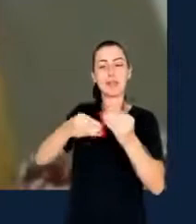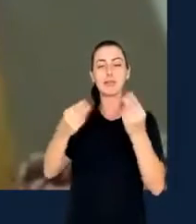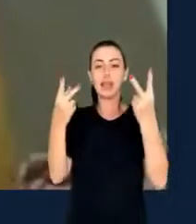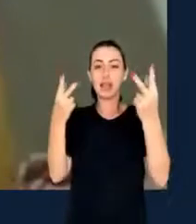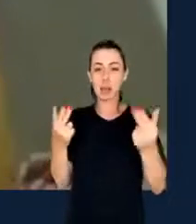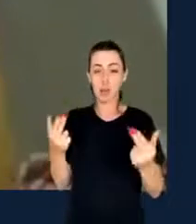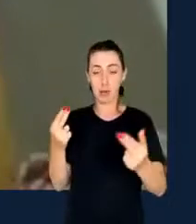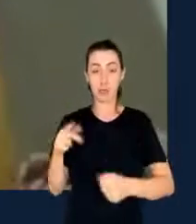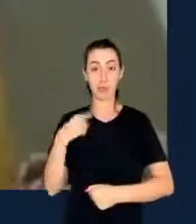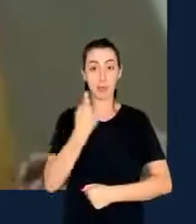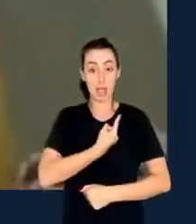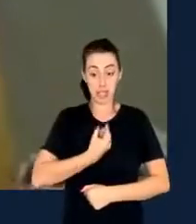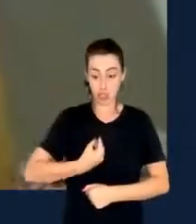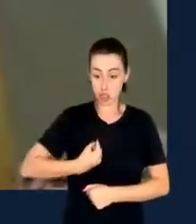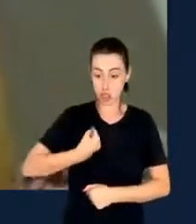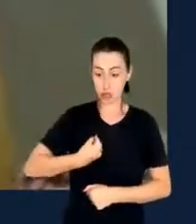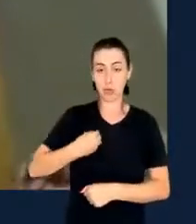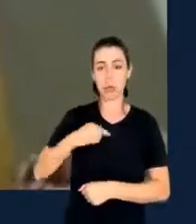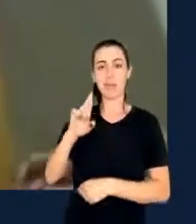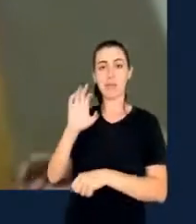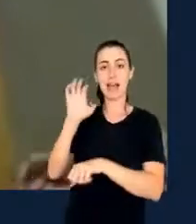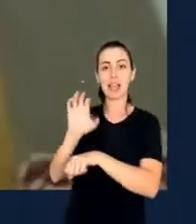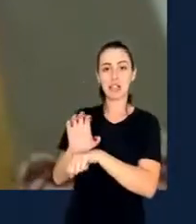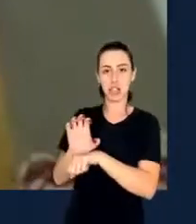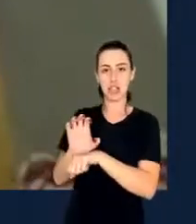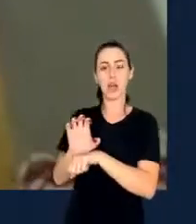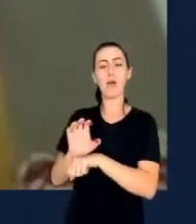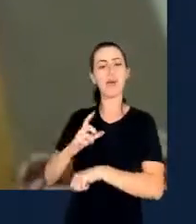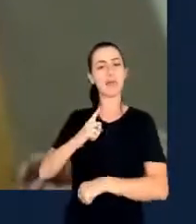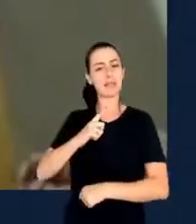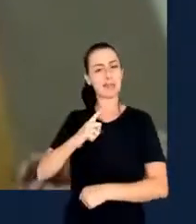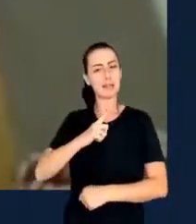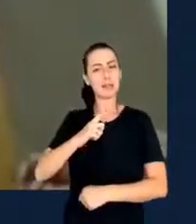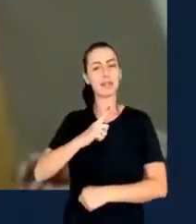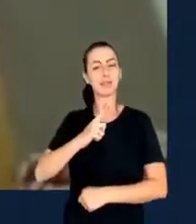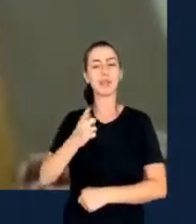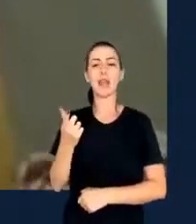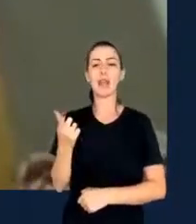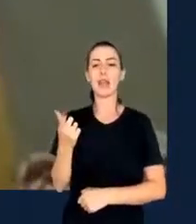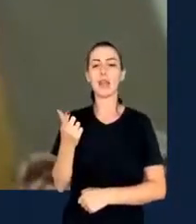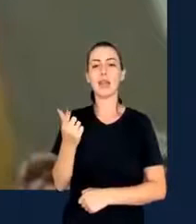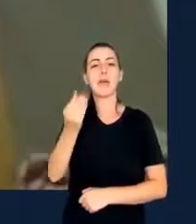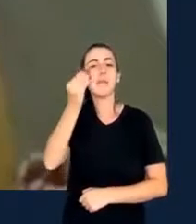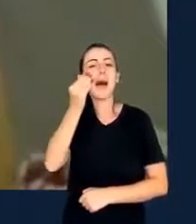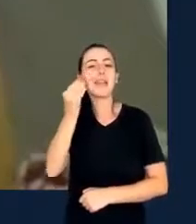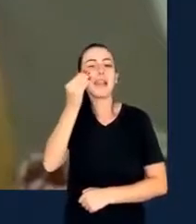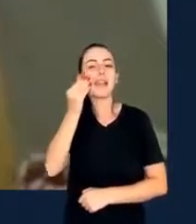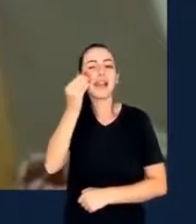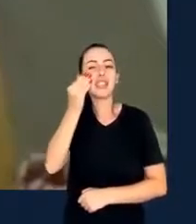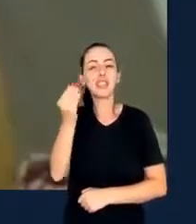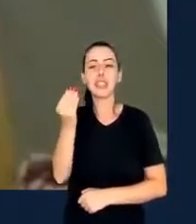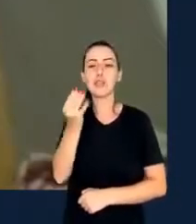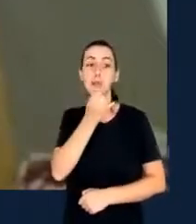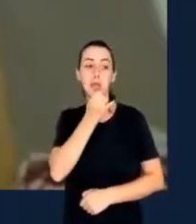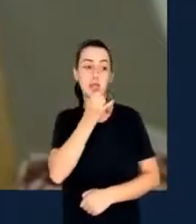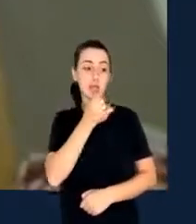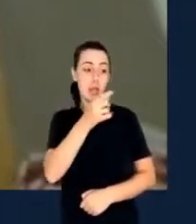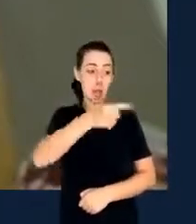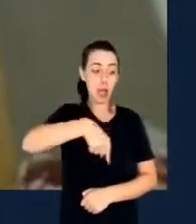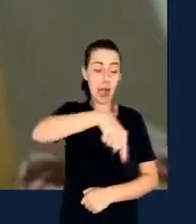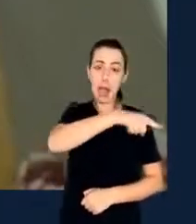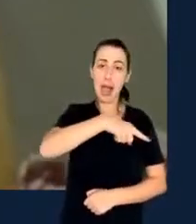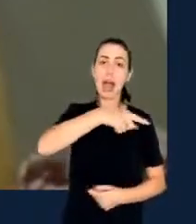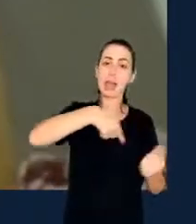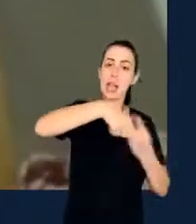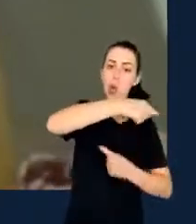Estamos numa região que ela é marcada por uma tentativa constante dos poderes estabelecidos econômicos políticos etc